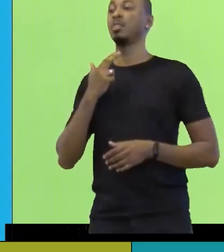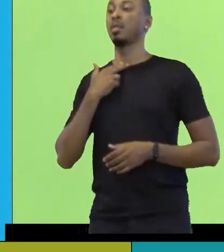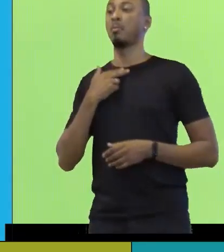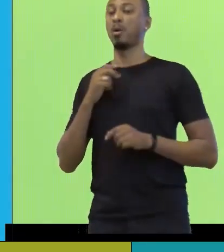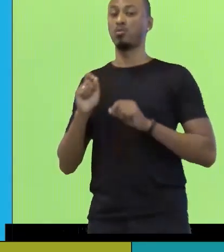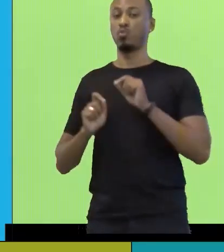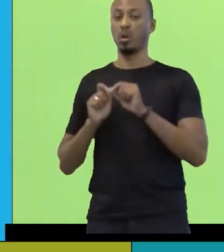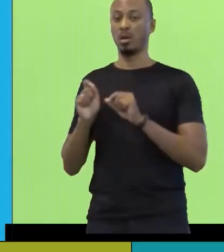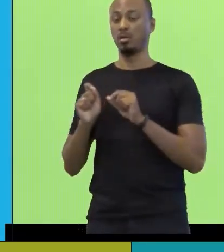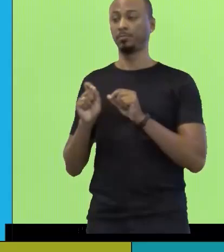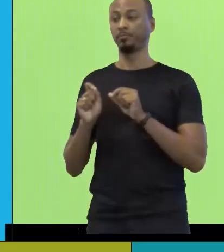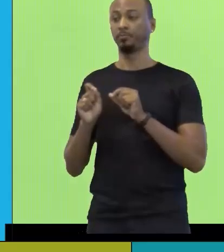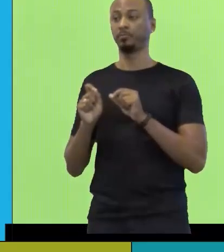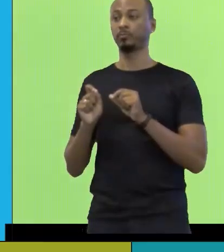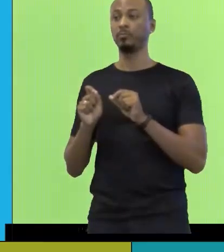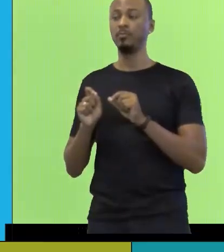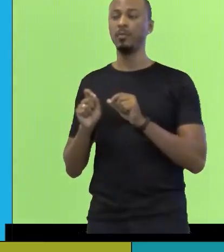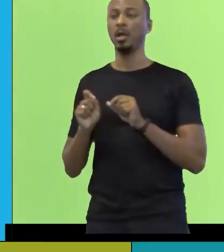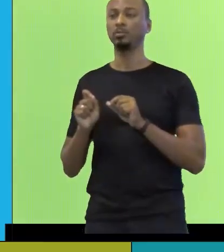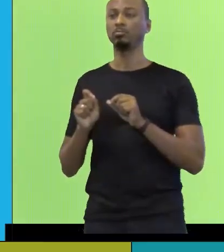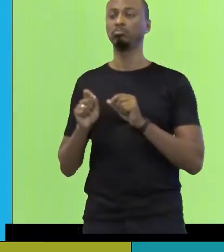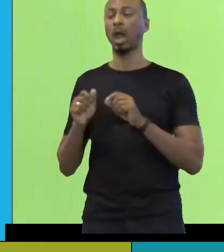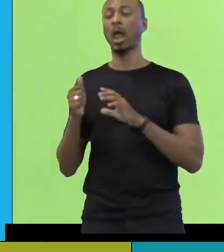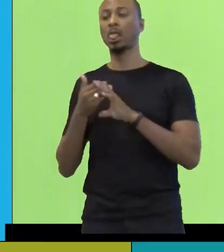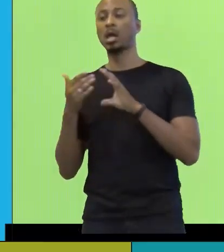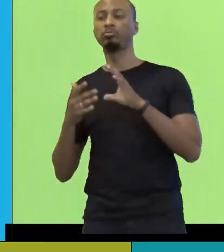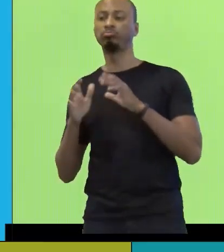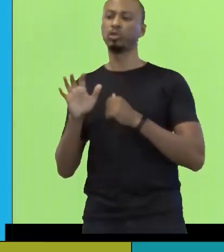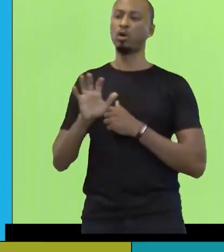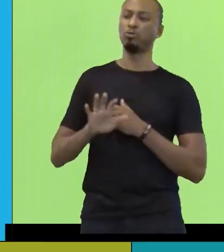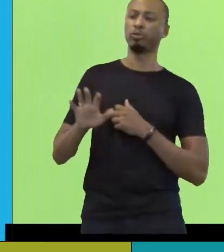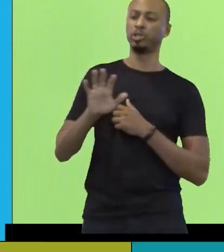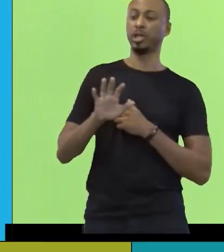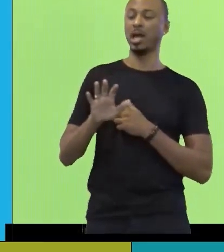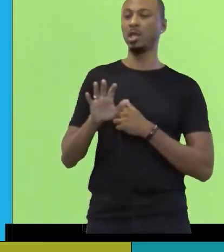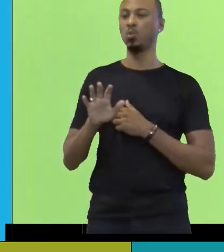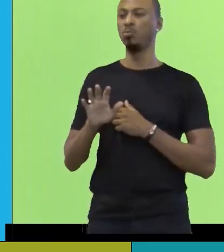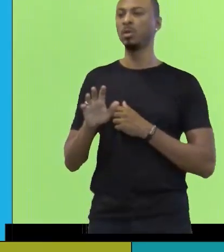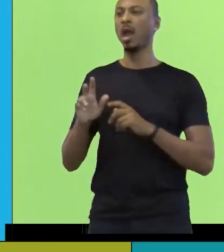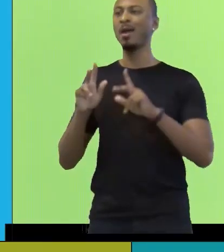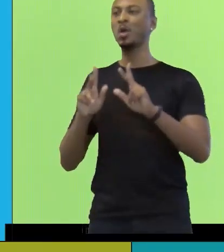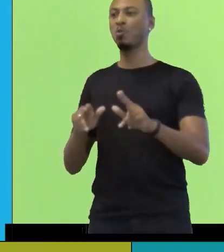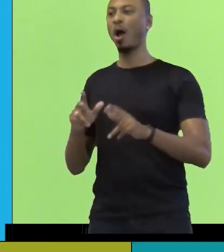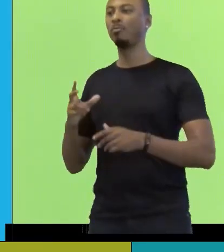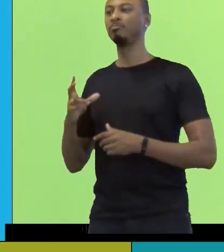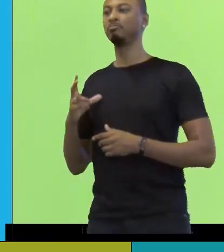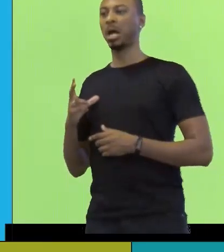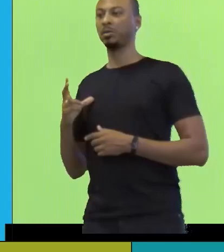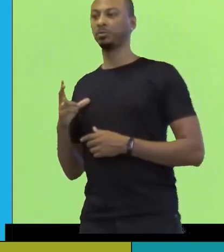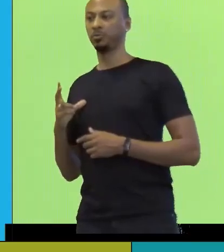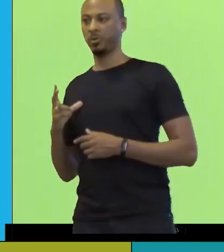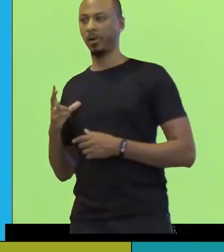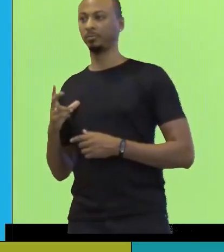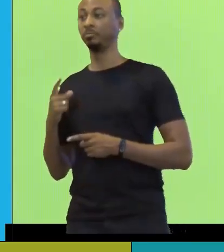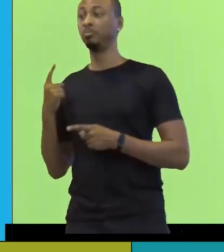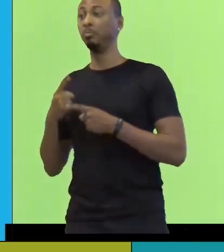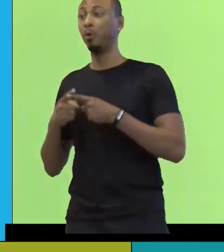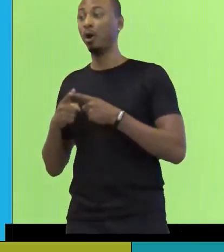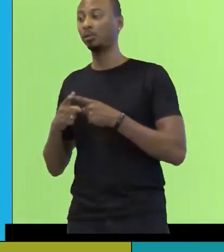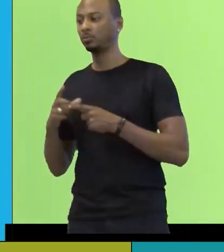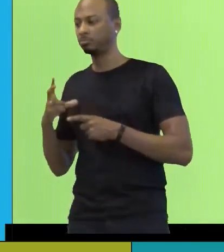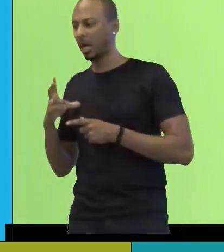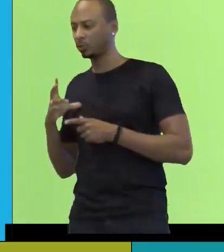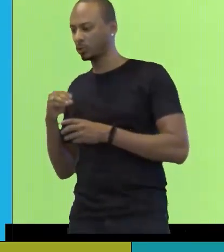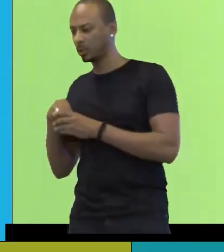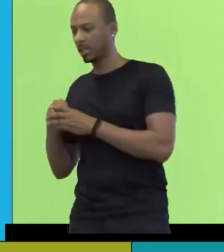se comportar na forma como ele age na sua vida privada. Porque a vida privada, ela